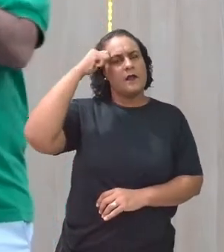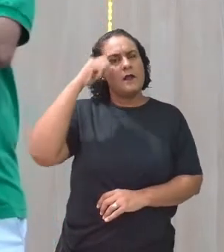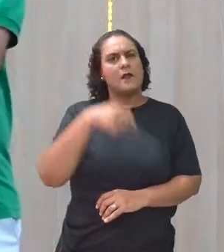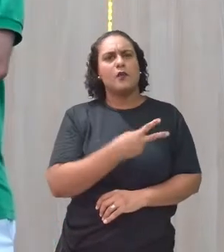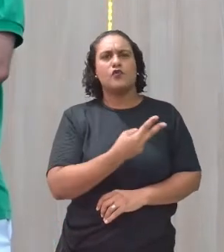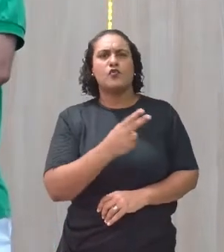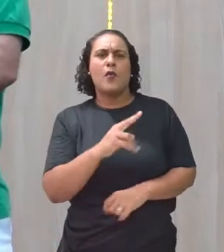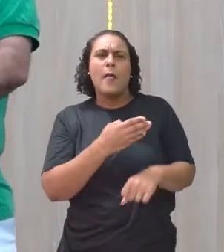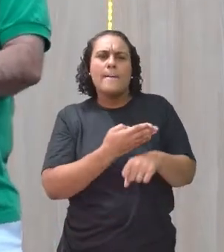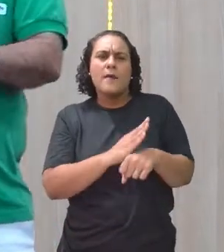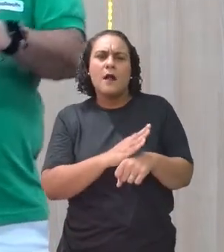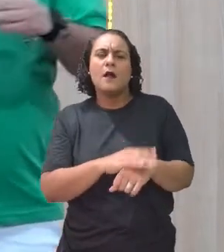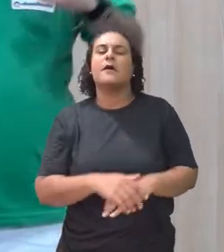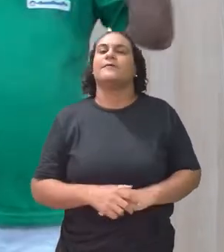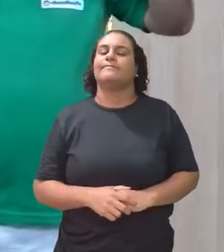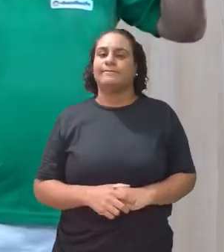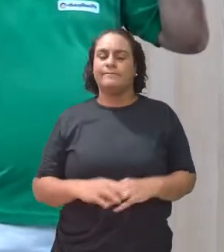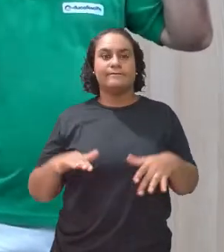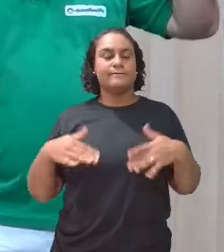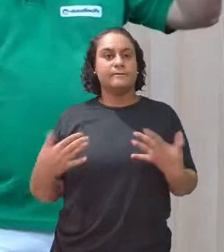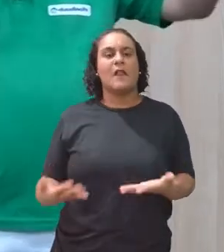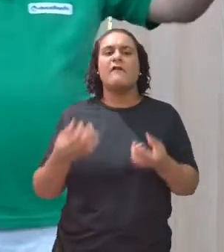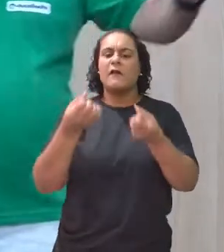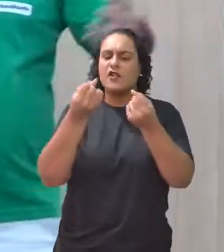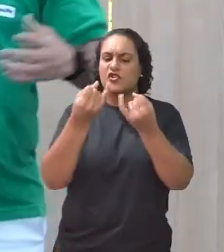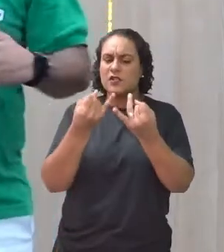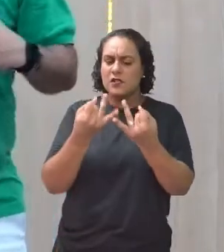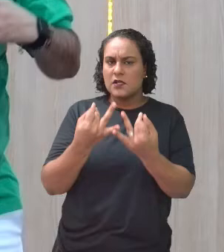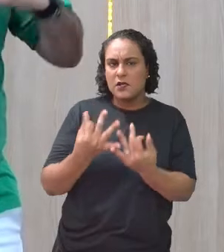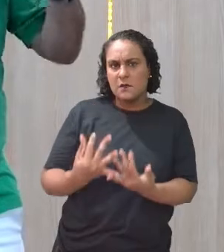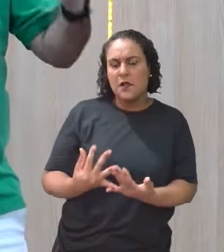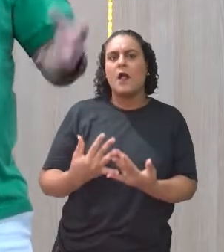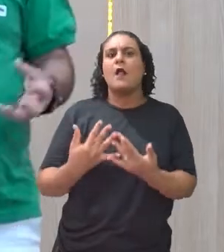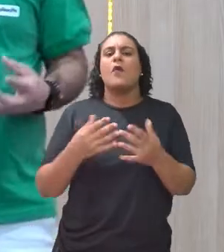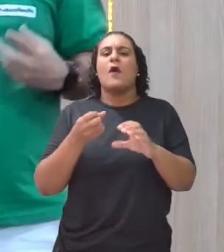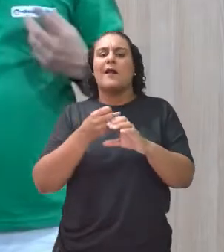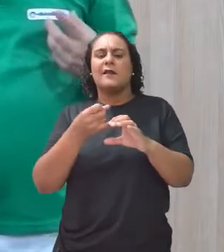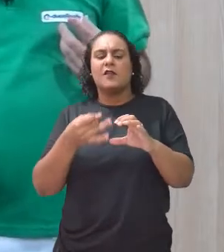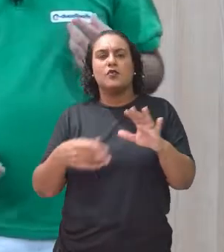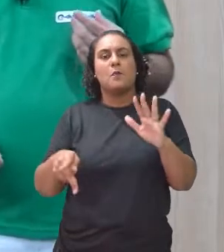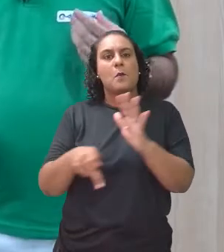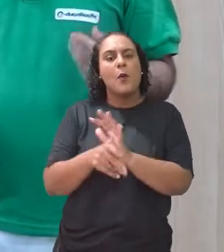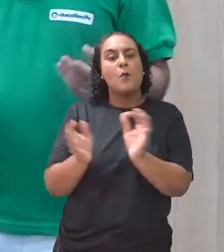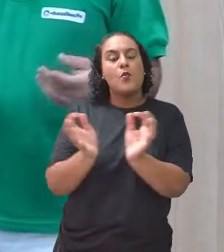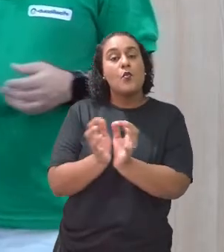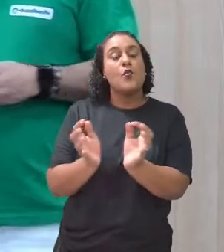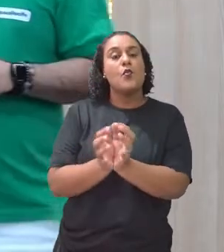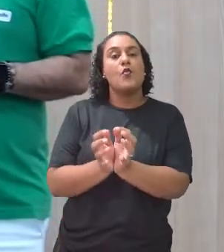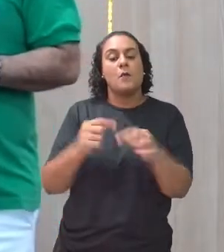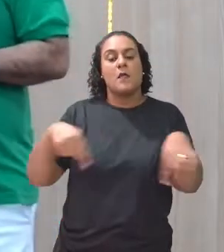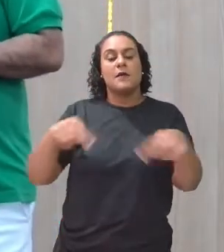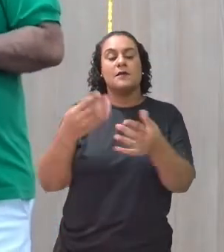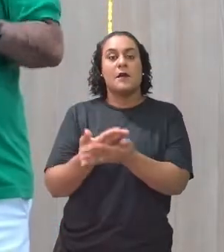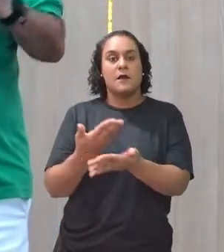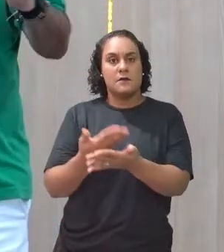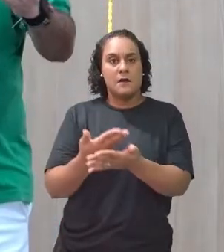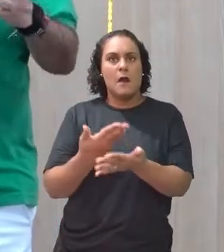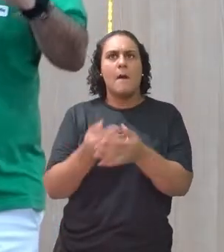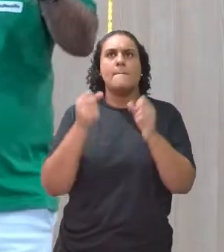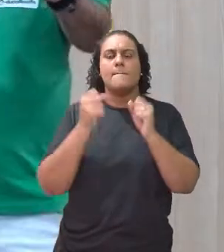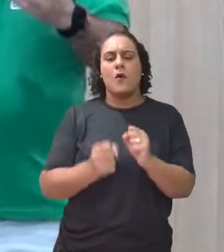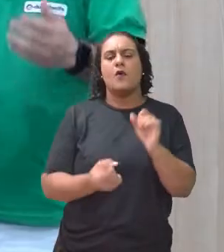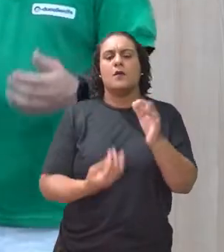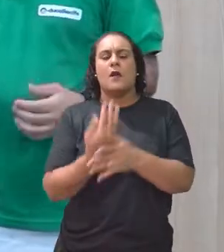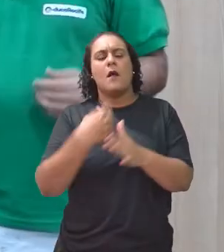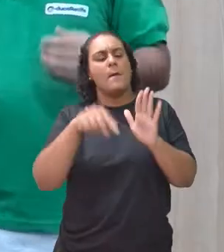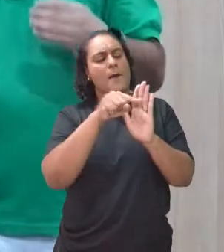mais branquinhas, ok? Então você vai listando as características da sua turma, certo? Pode listar, se você